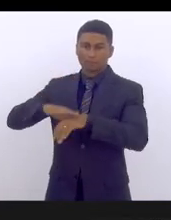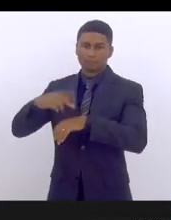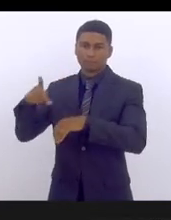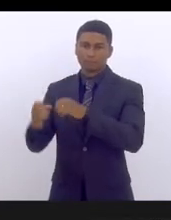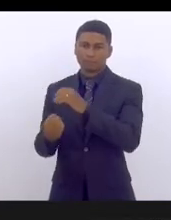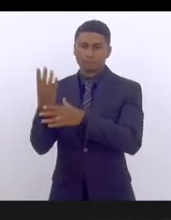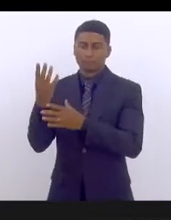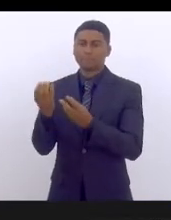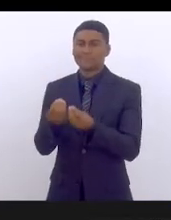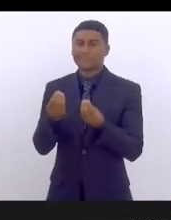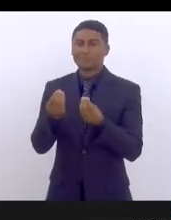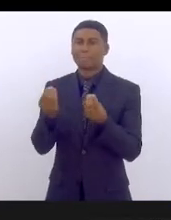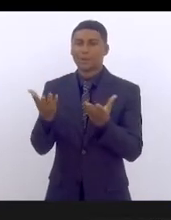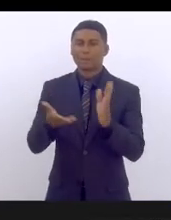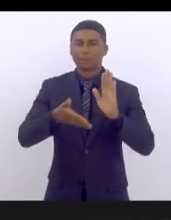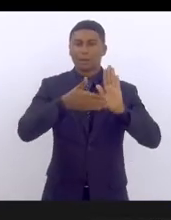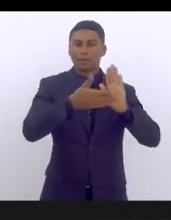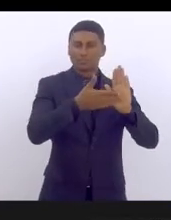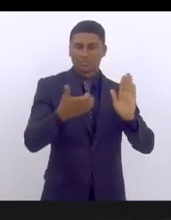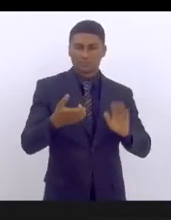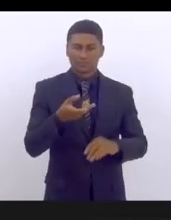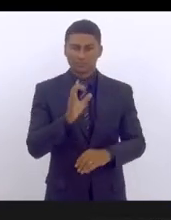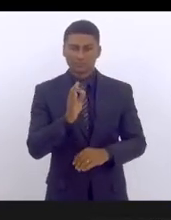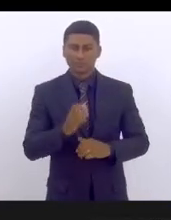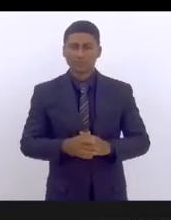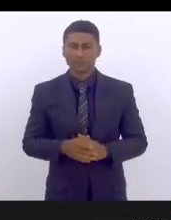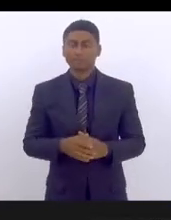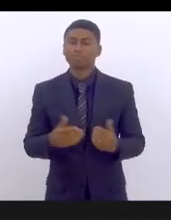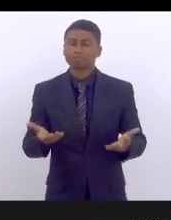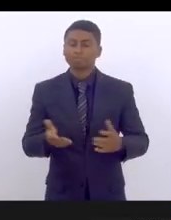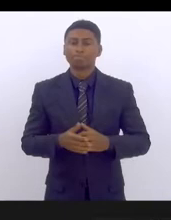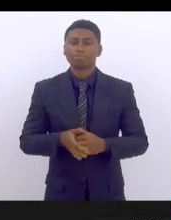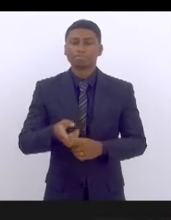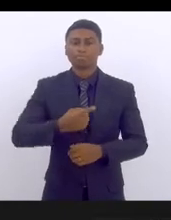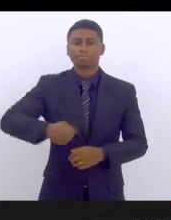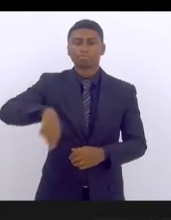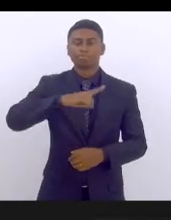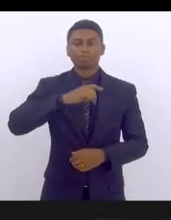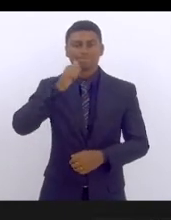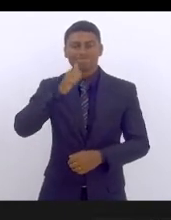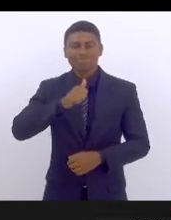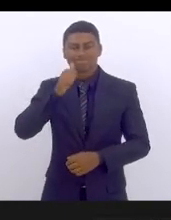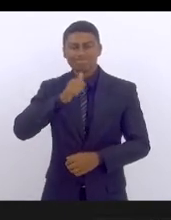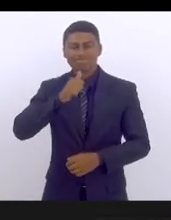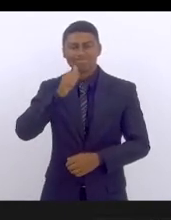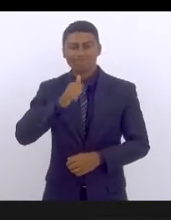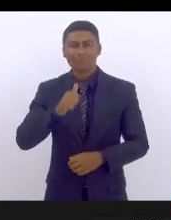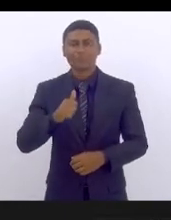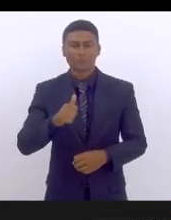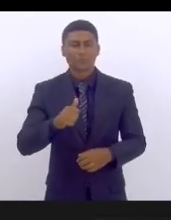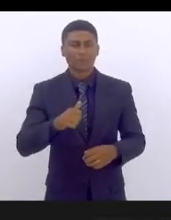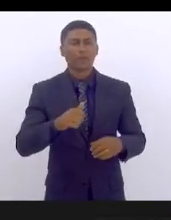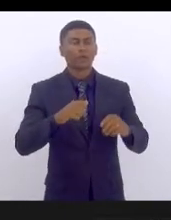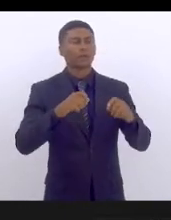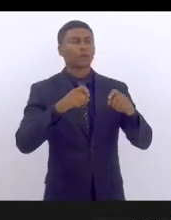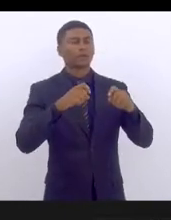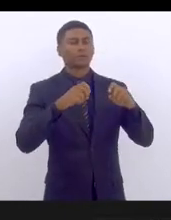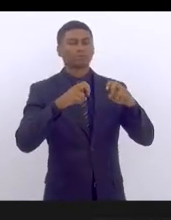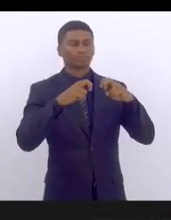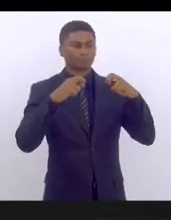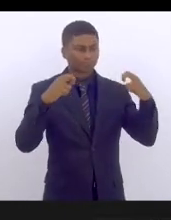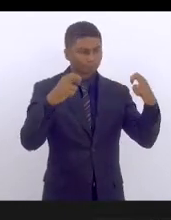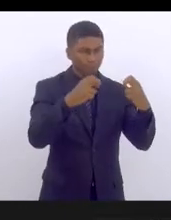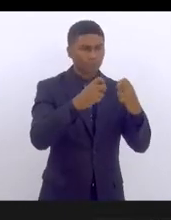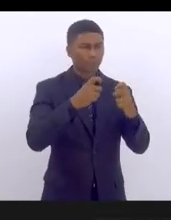de pauta. E nós, da Comissão Mulheres, nos reunimos, eu me reuni também com a